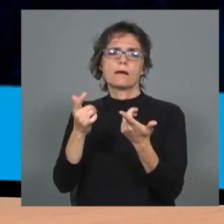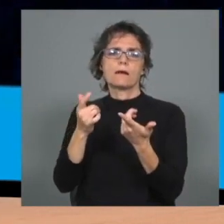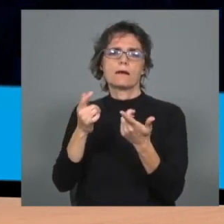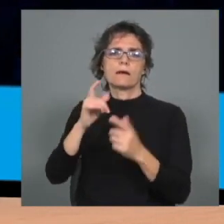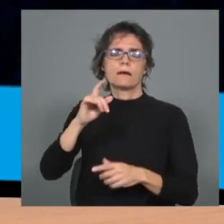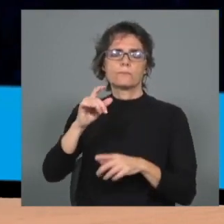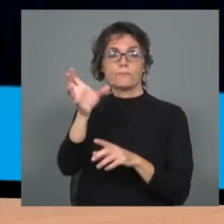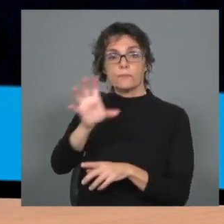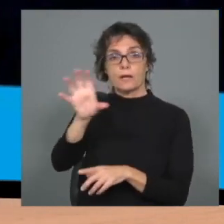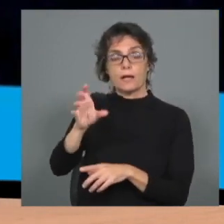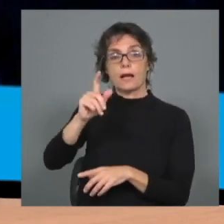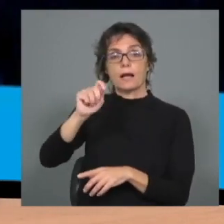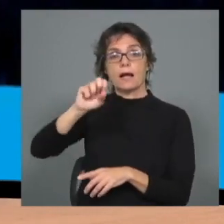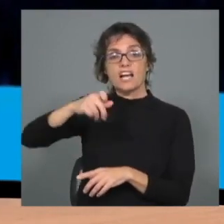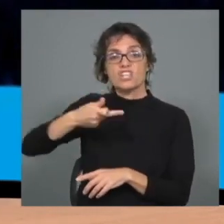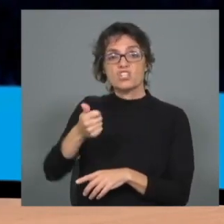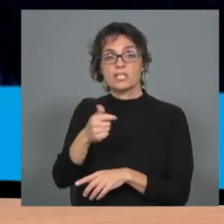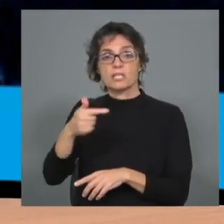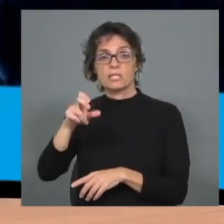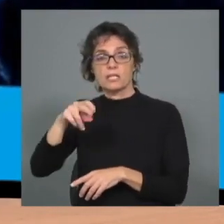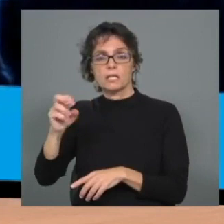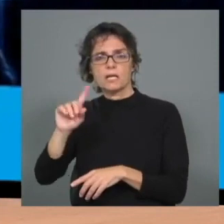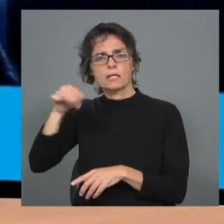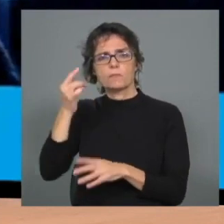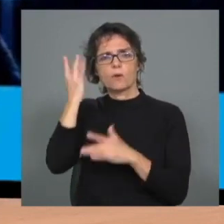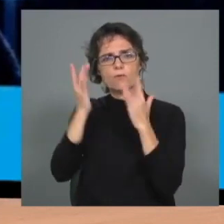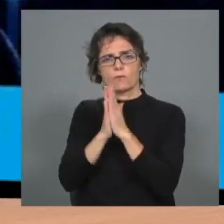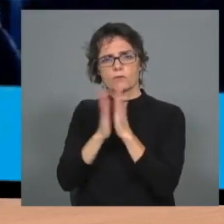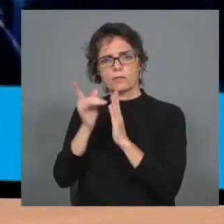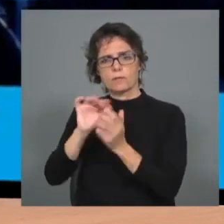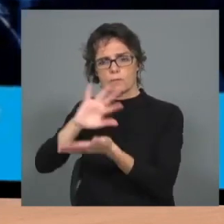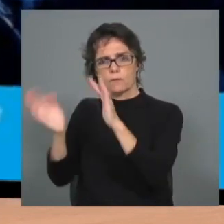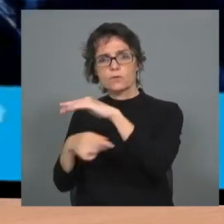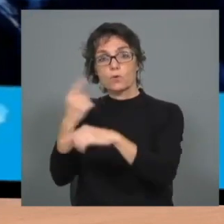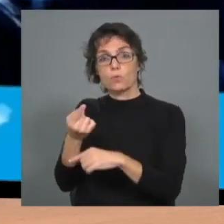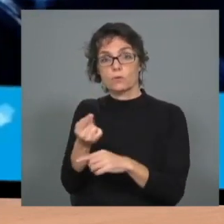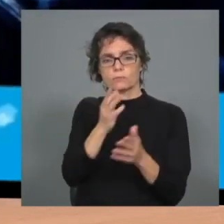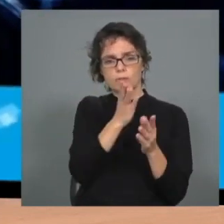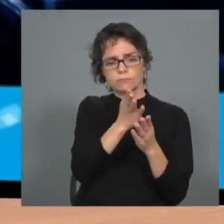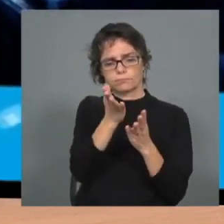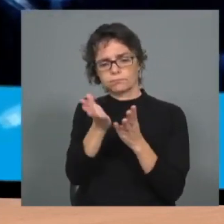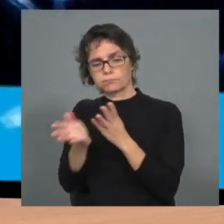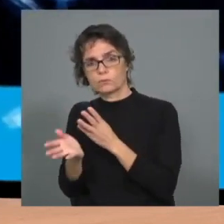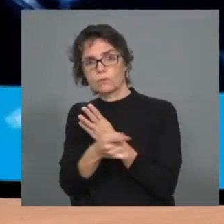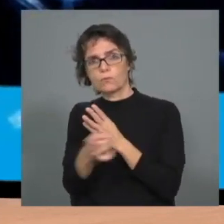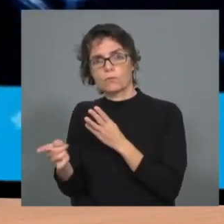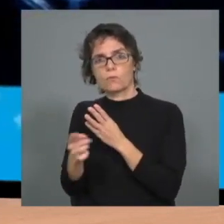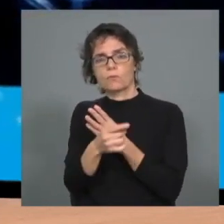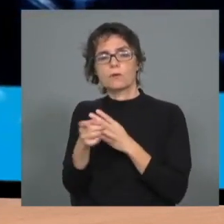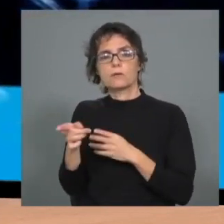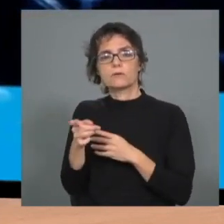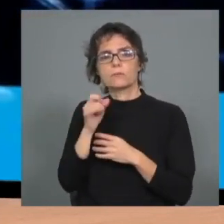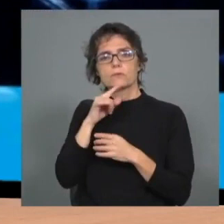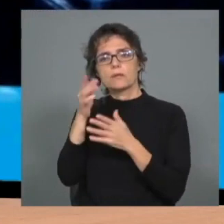a versão argentina desse processo. E tem uma teologia que nós chamamos de teologia da revolução. Essa, sim, era mais aberta e talvez